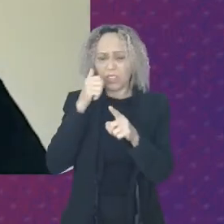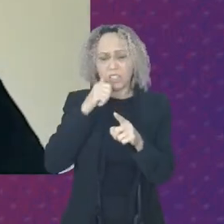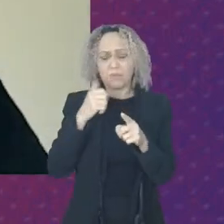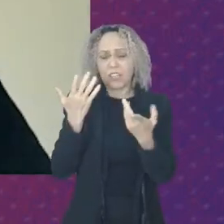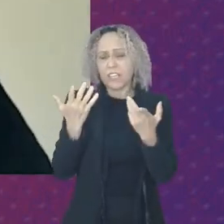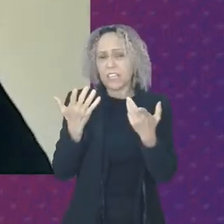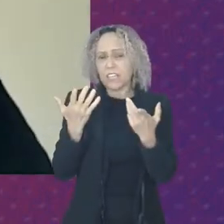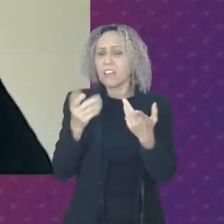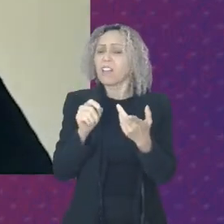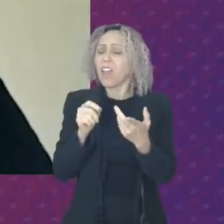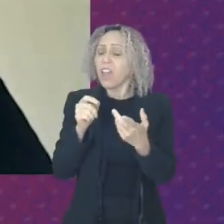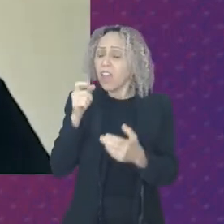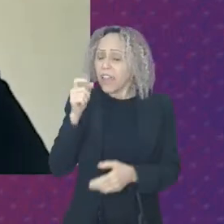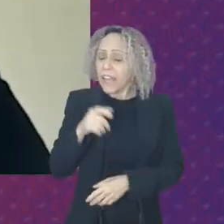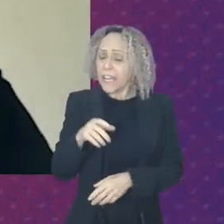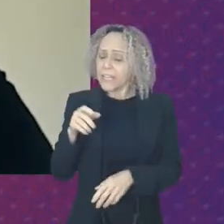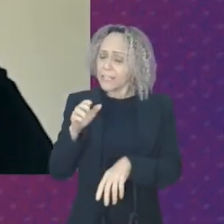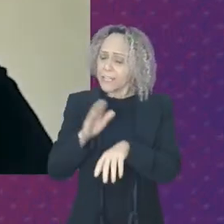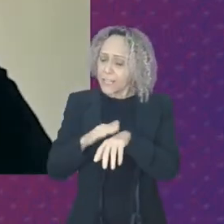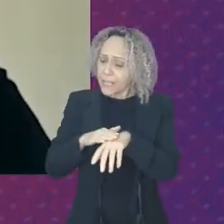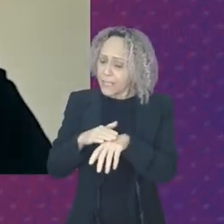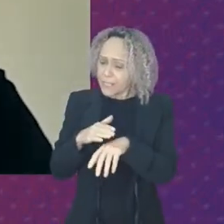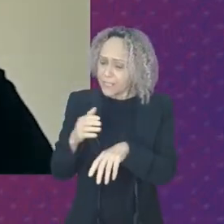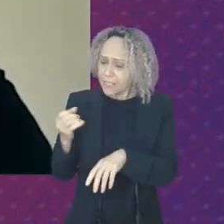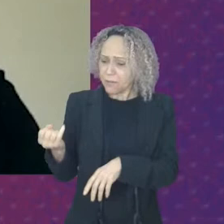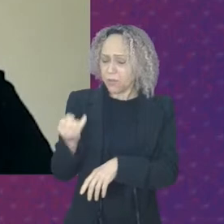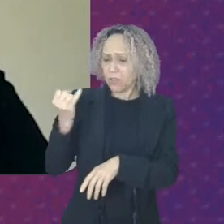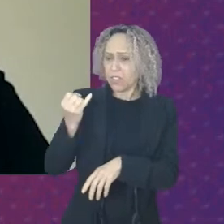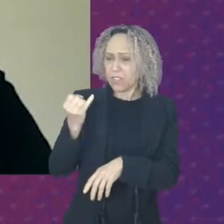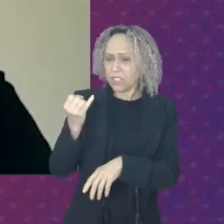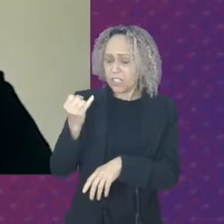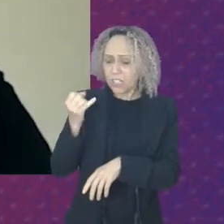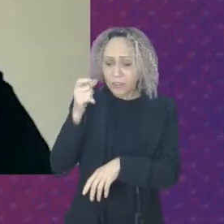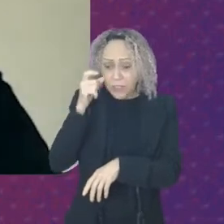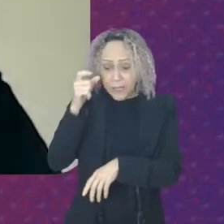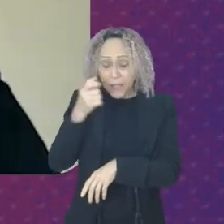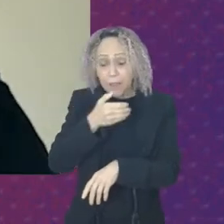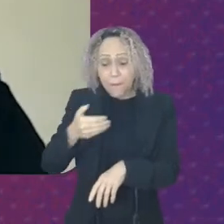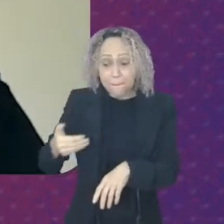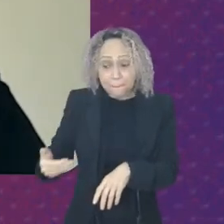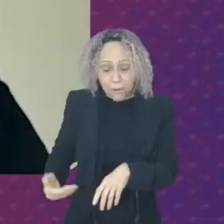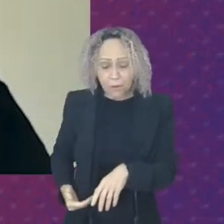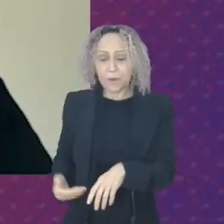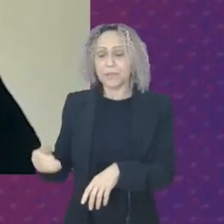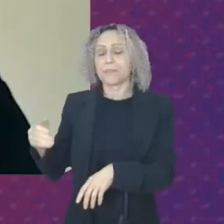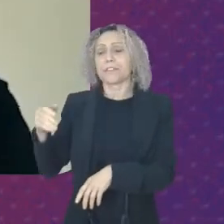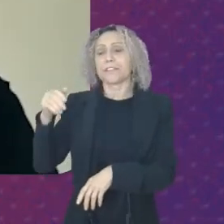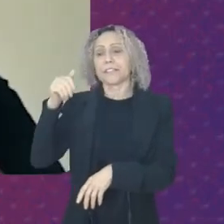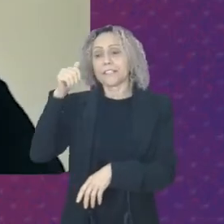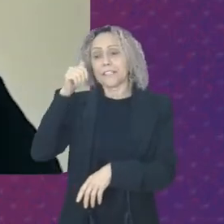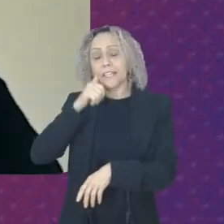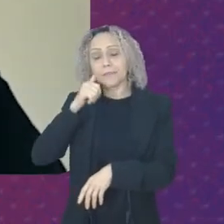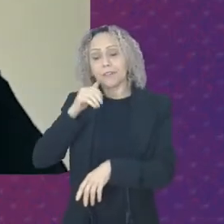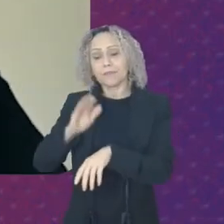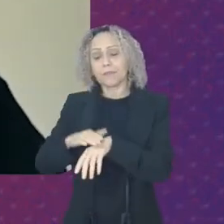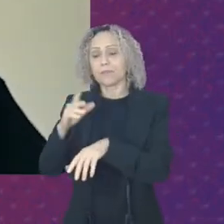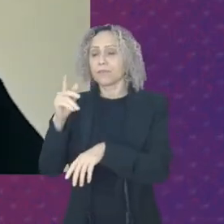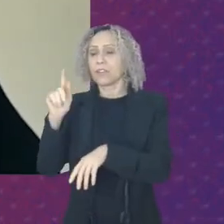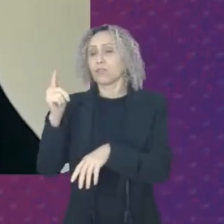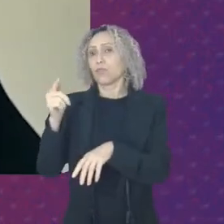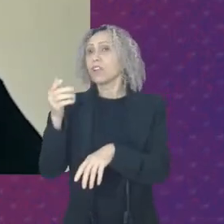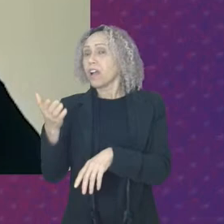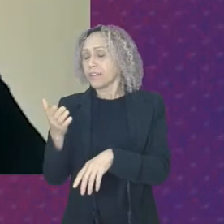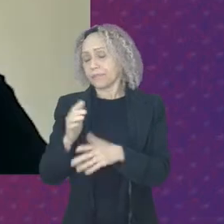Goiás. Ele vem de interesse direto ao meu público dessas jovens mulheres que são as mais assassinadas. Então, eu sei qual parte